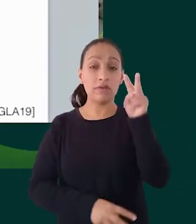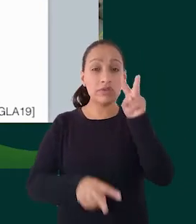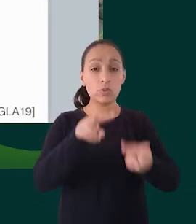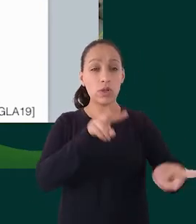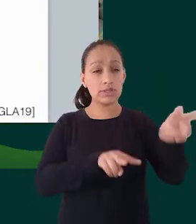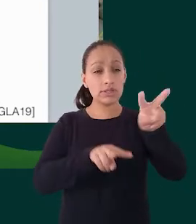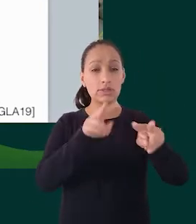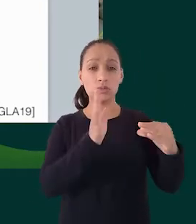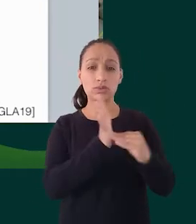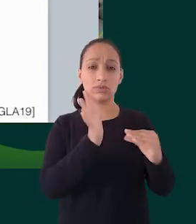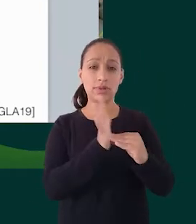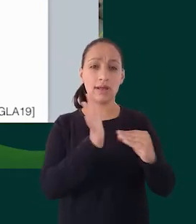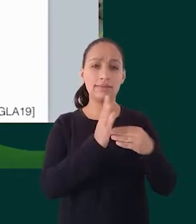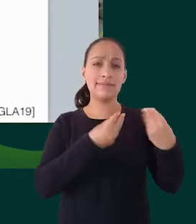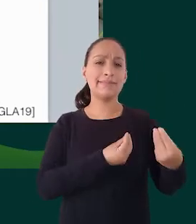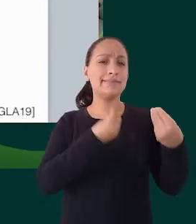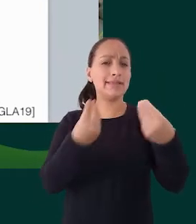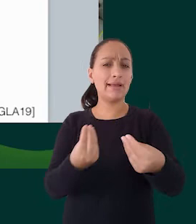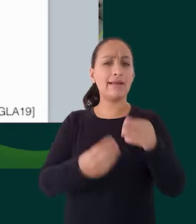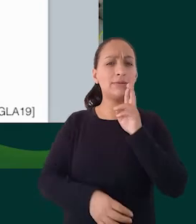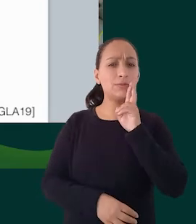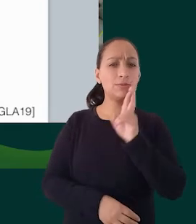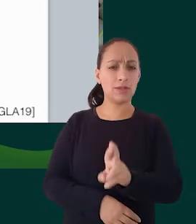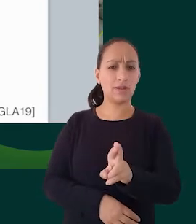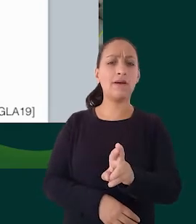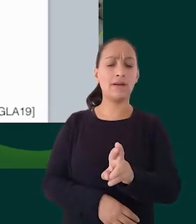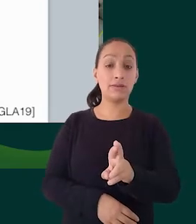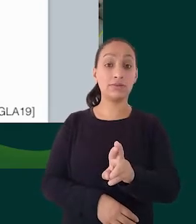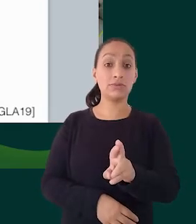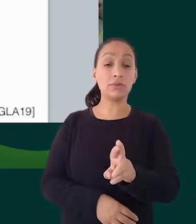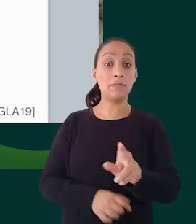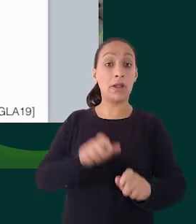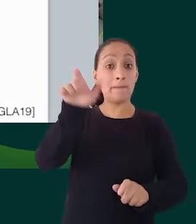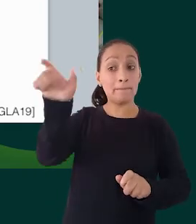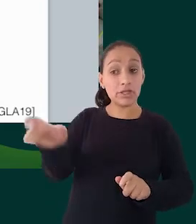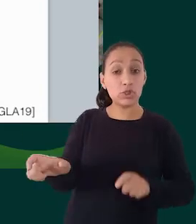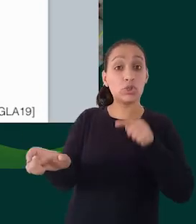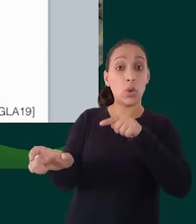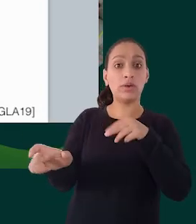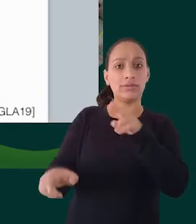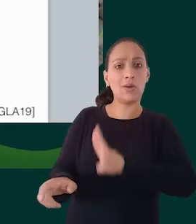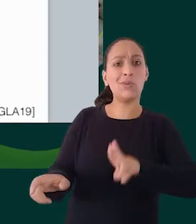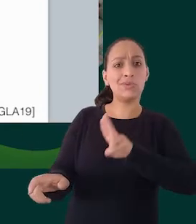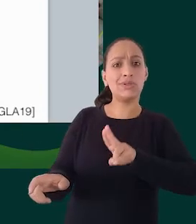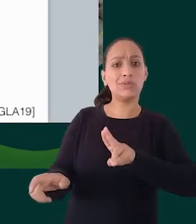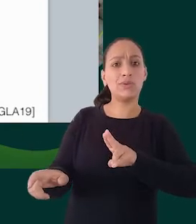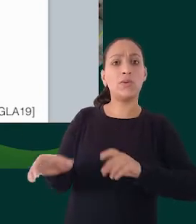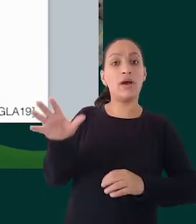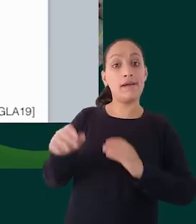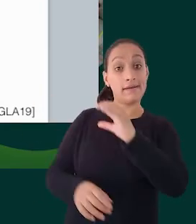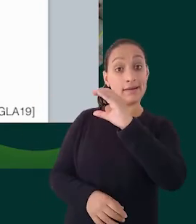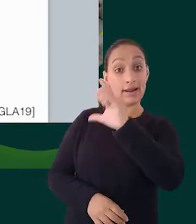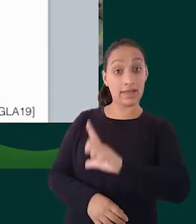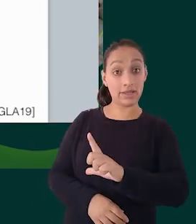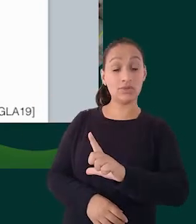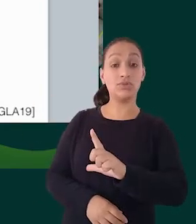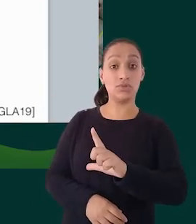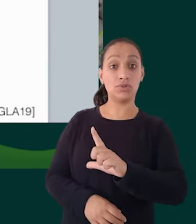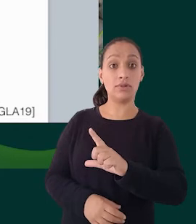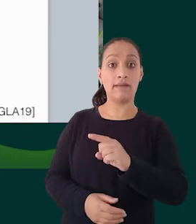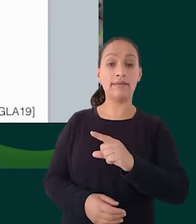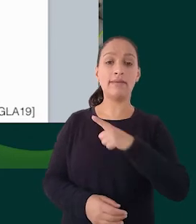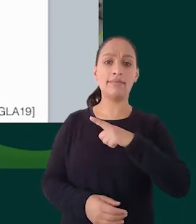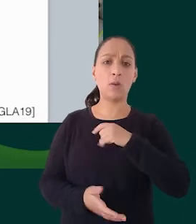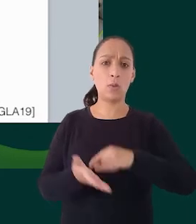nos dados, entrega resultados para o usuário de negócio, para o cliente que está contratando, aplica machine